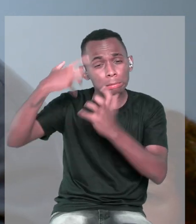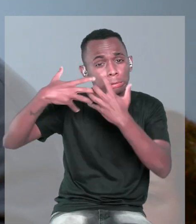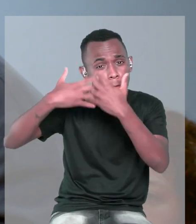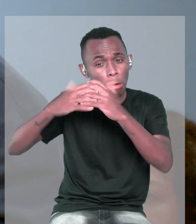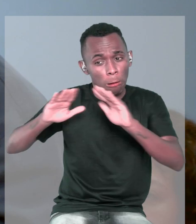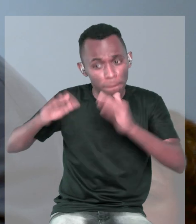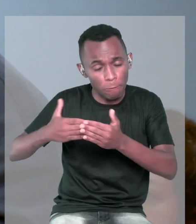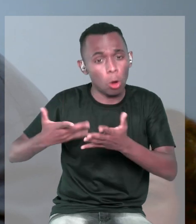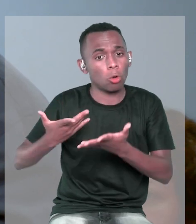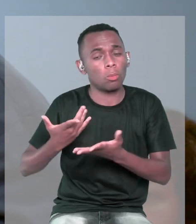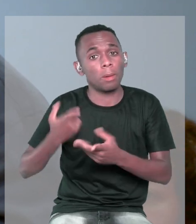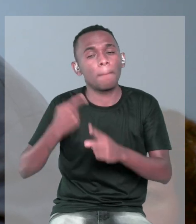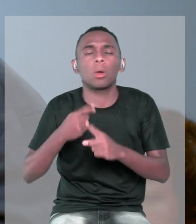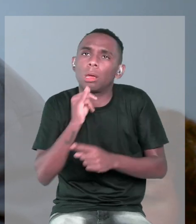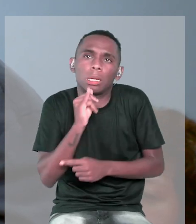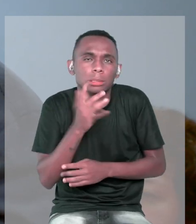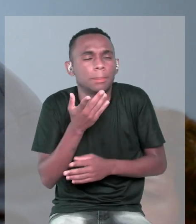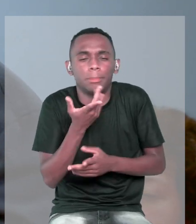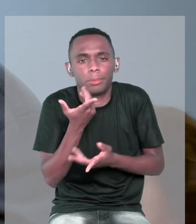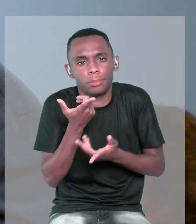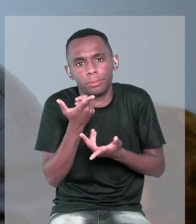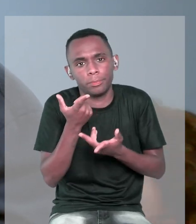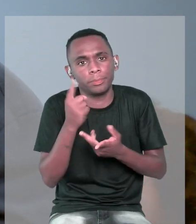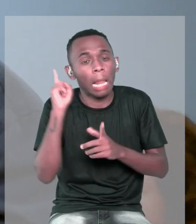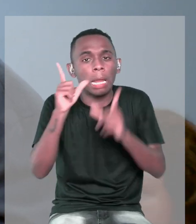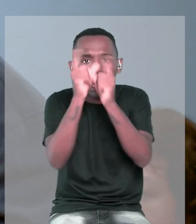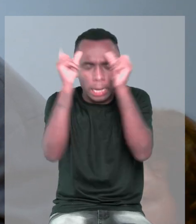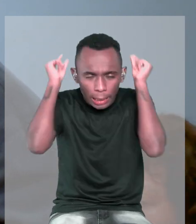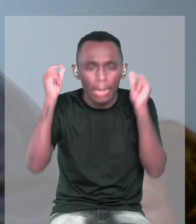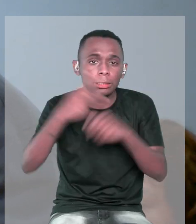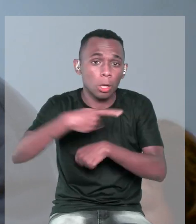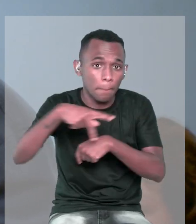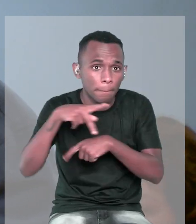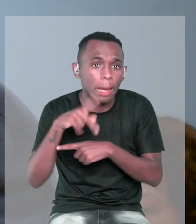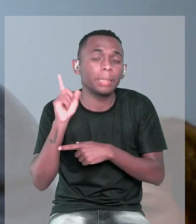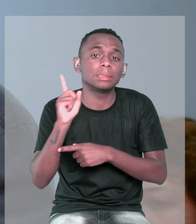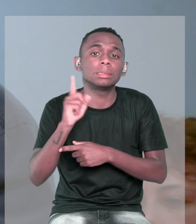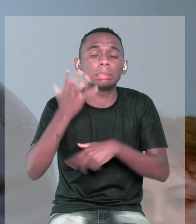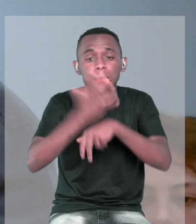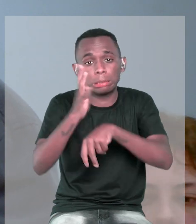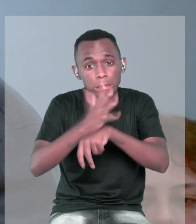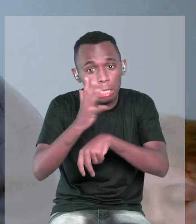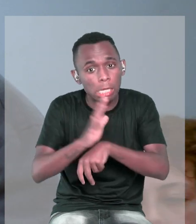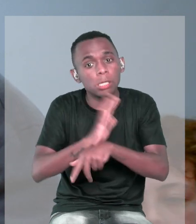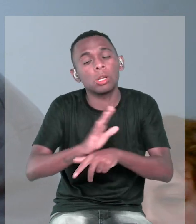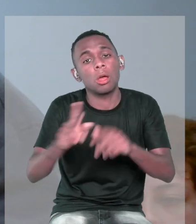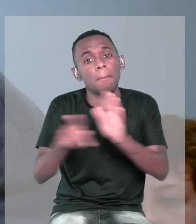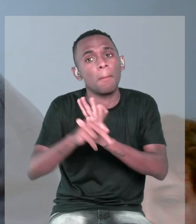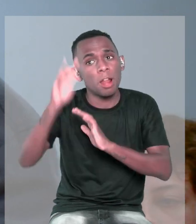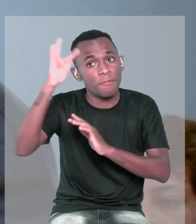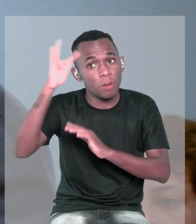história, porque, por exemplo, na Grécia, esses exercícios, essa filosofia